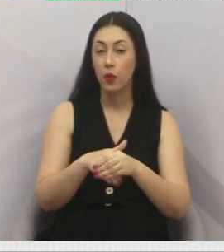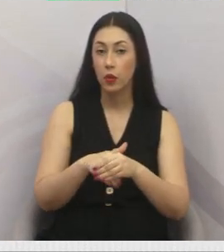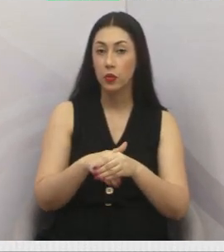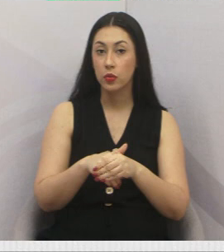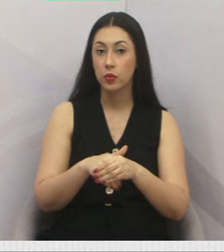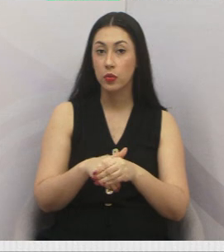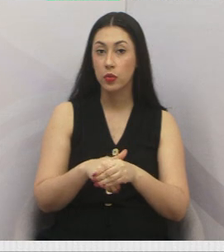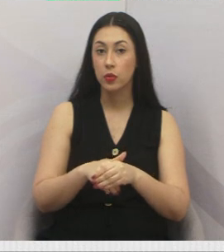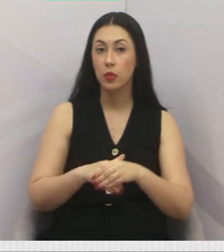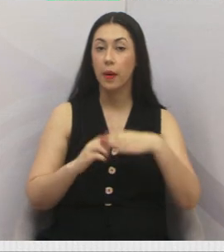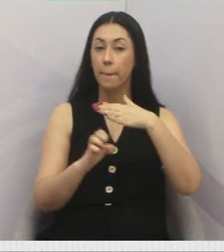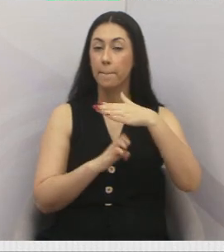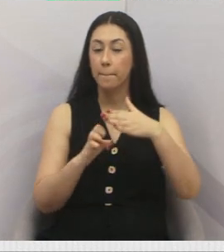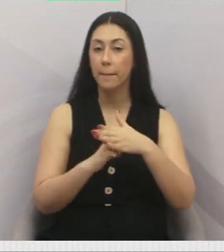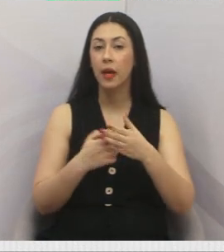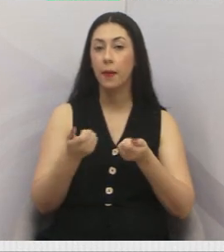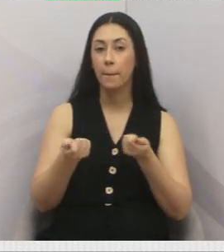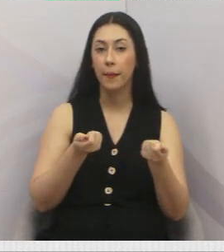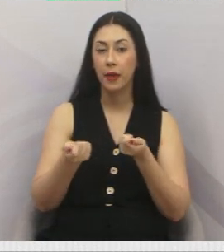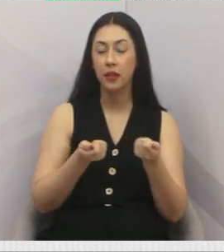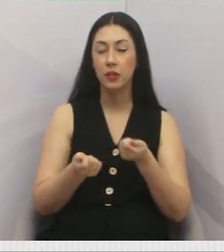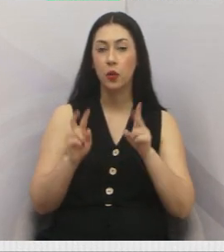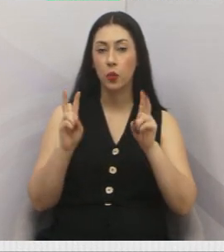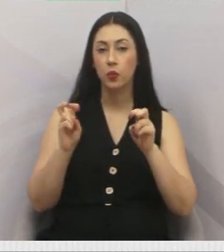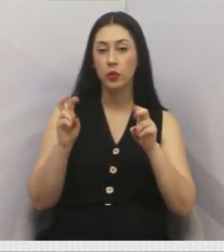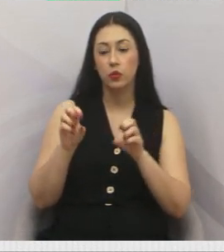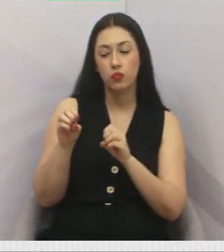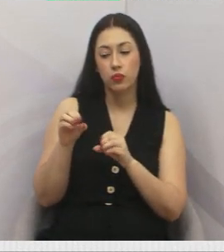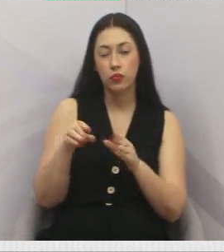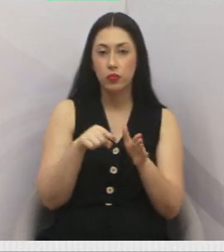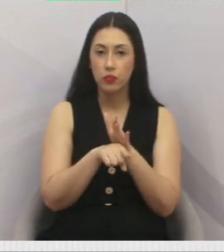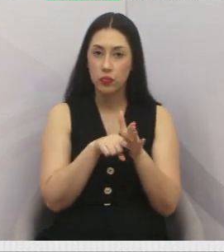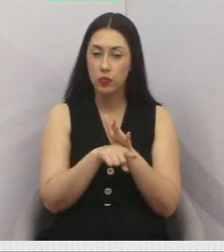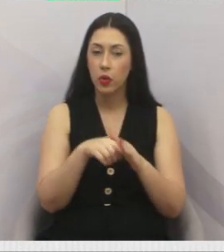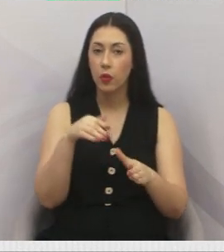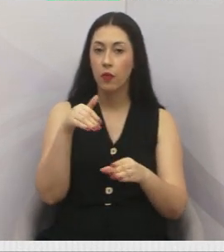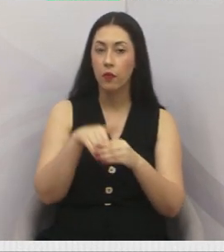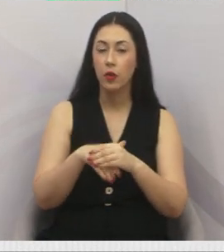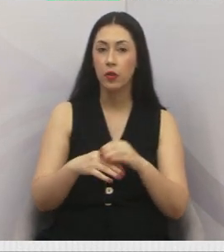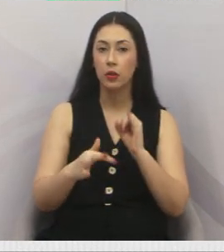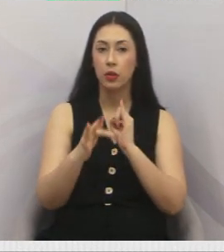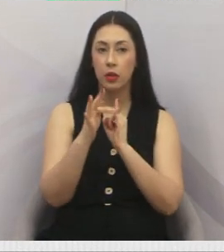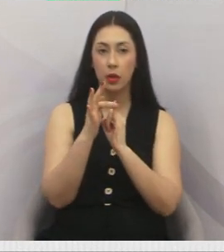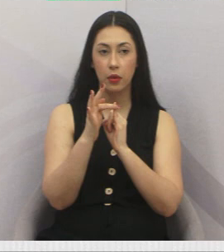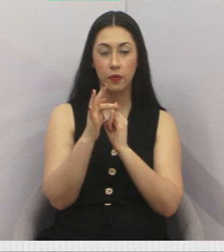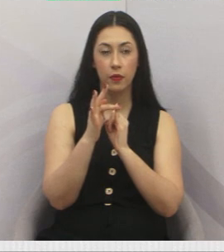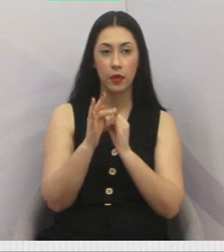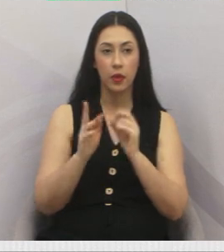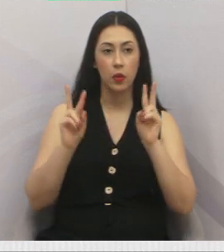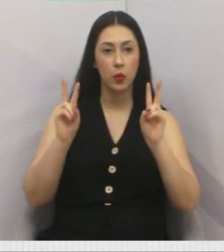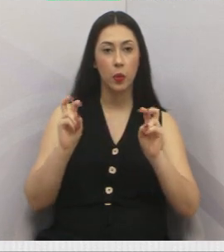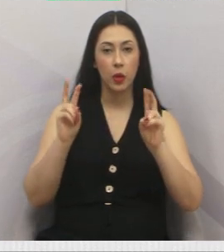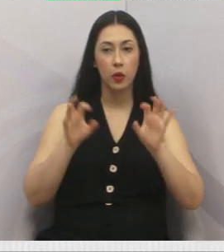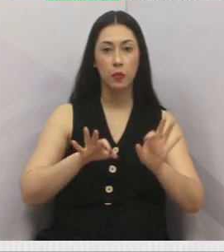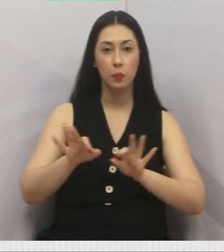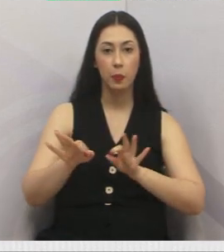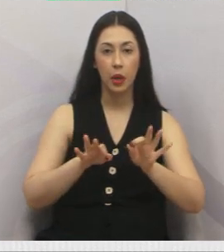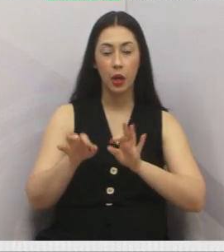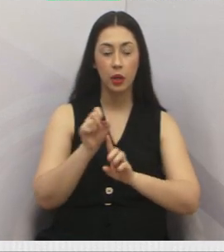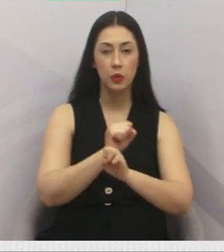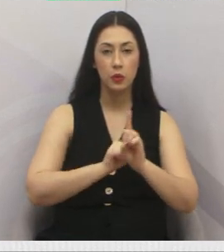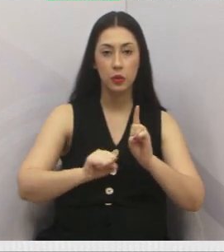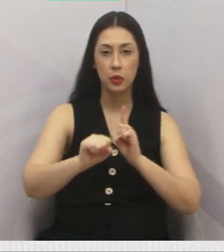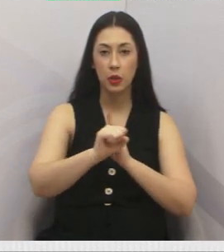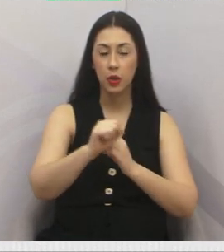Empresas de Mineração. Segmento Entidades Acadêmicas, um voto para o Instituto Federal. Segmento Organização da